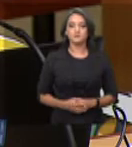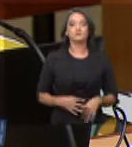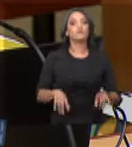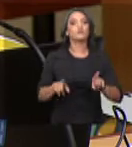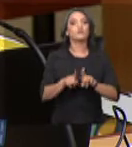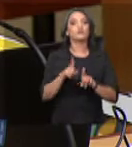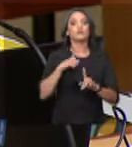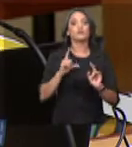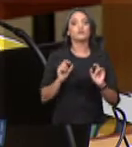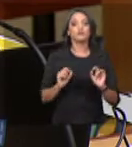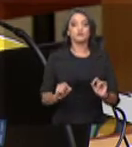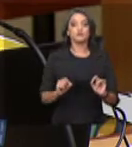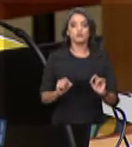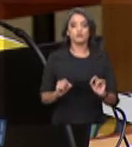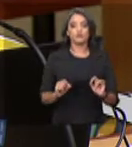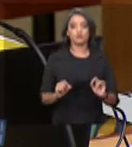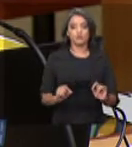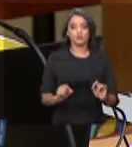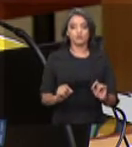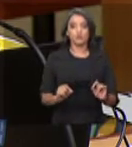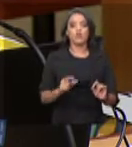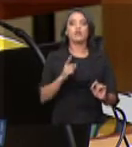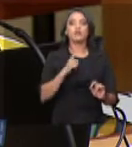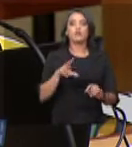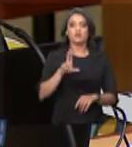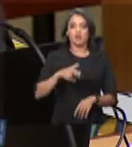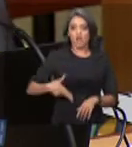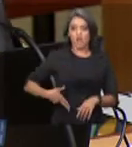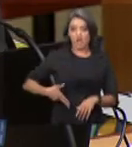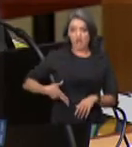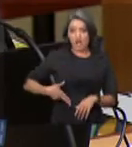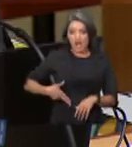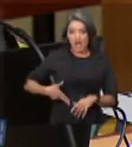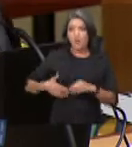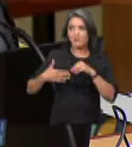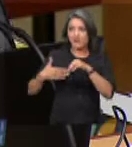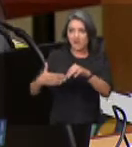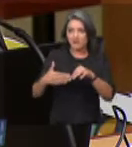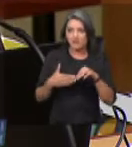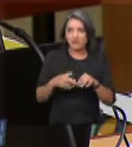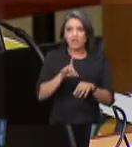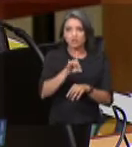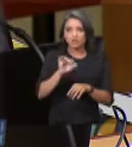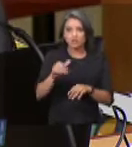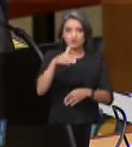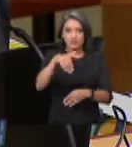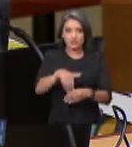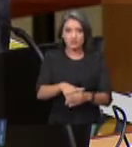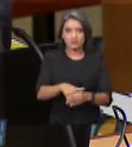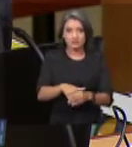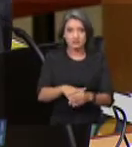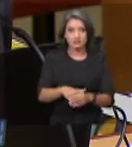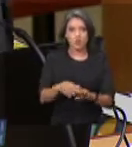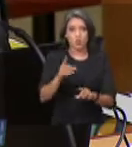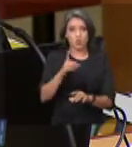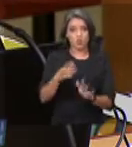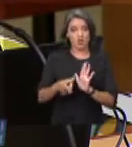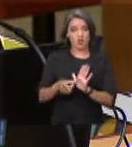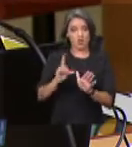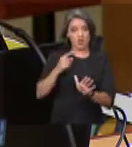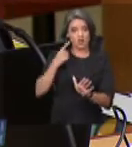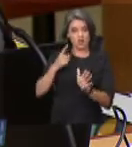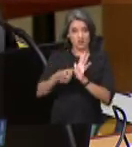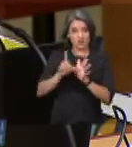proibimos o transporte e a posse de armas no dia da eleição no dia anterior e no dia